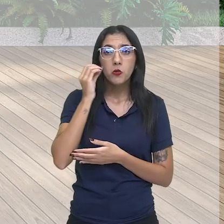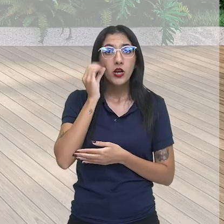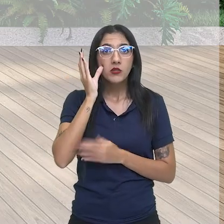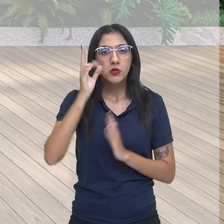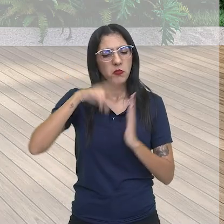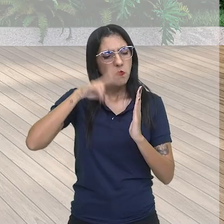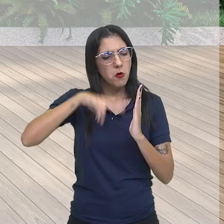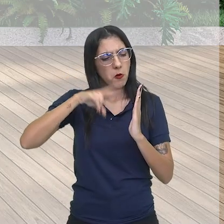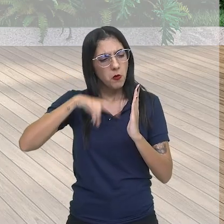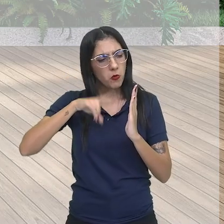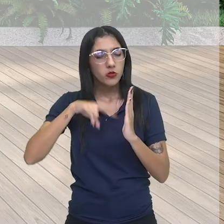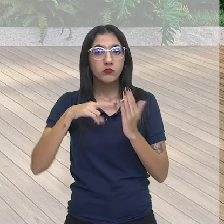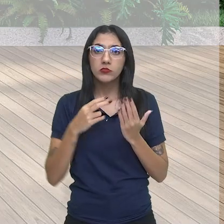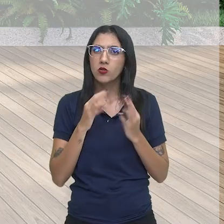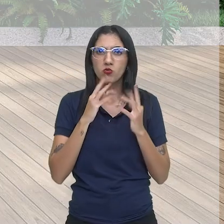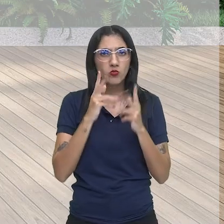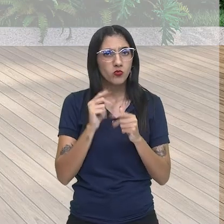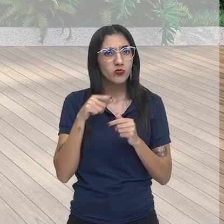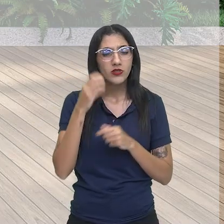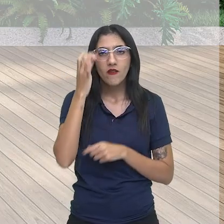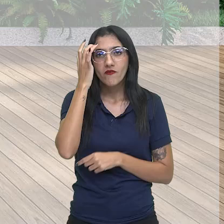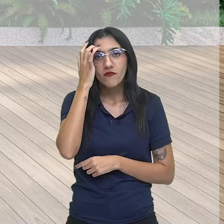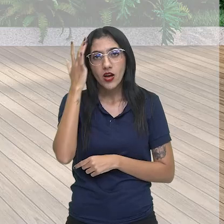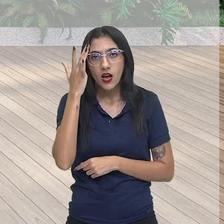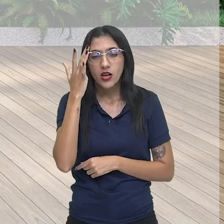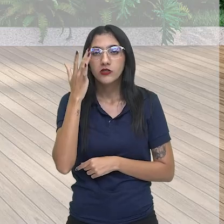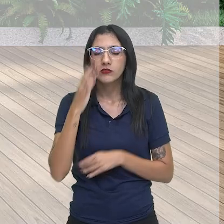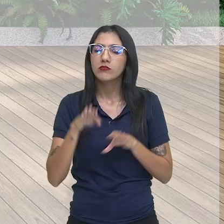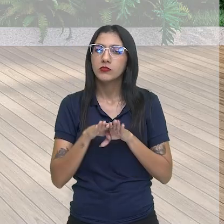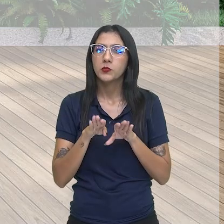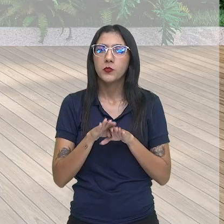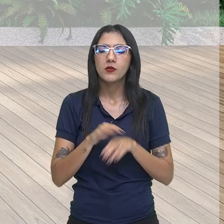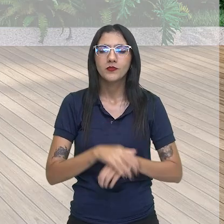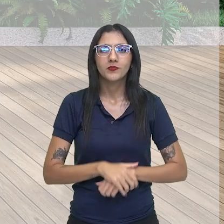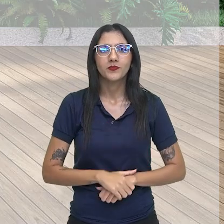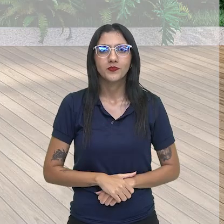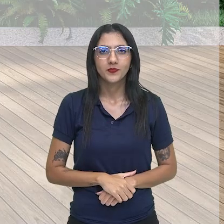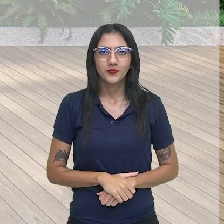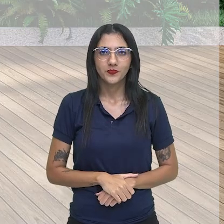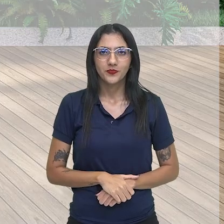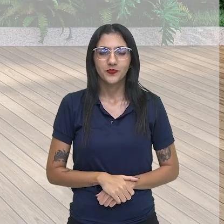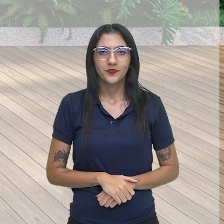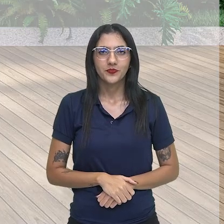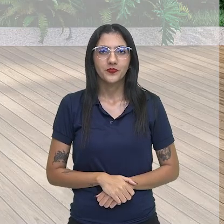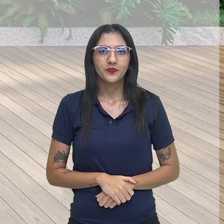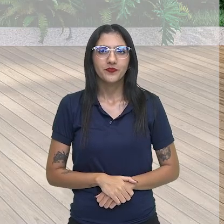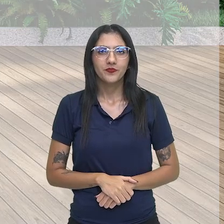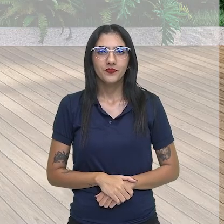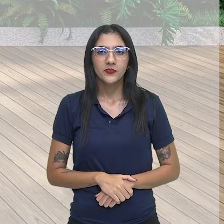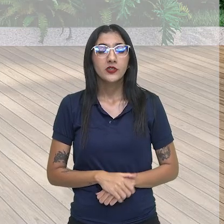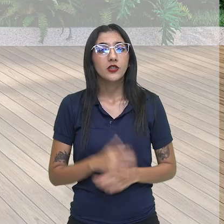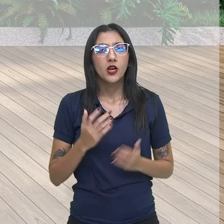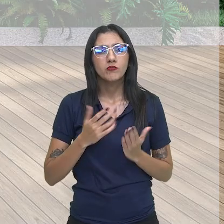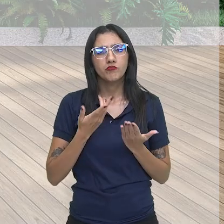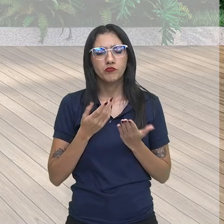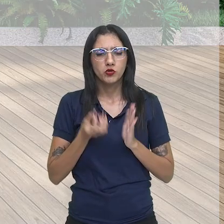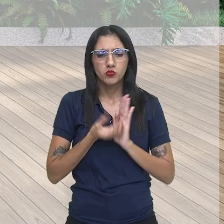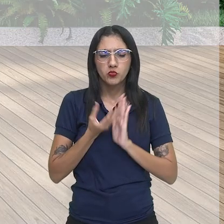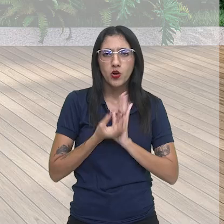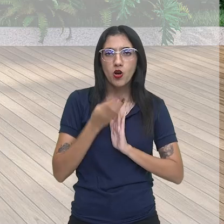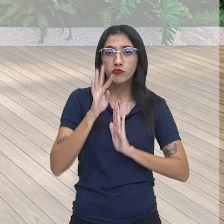isso facilita para uma boa interpretação. E quando se faz um texto, todos